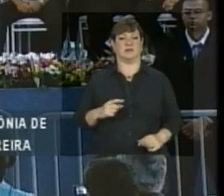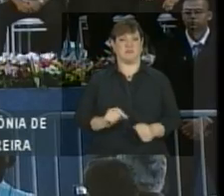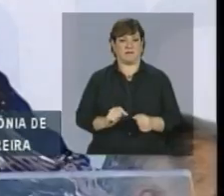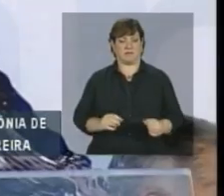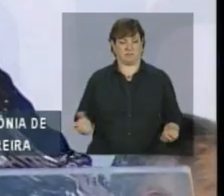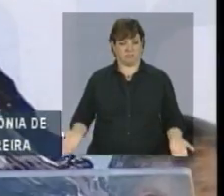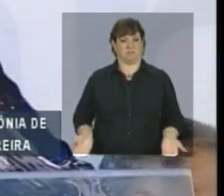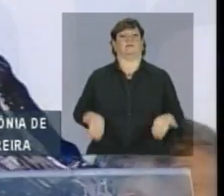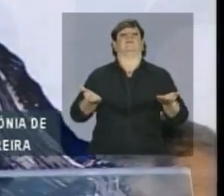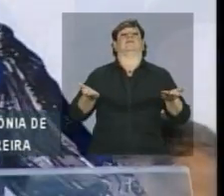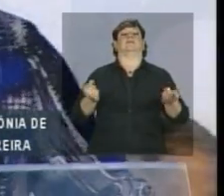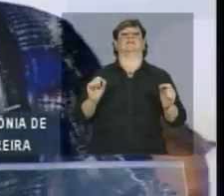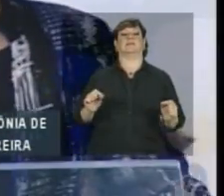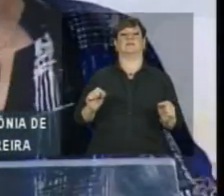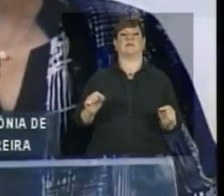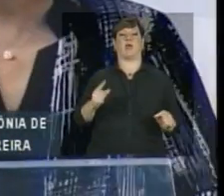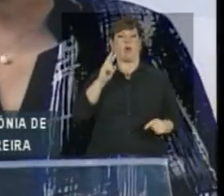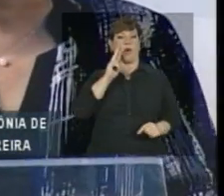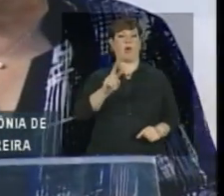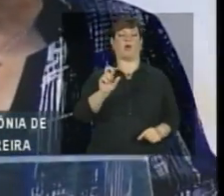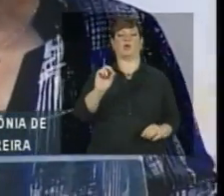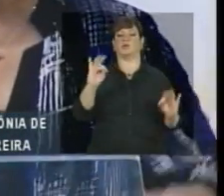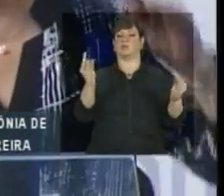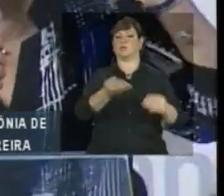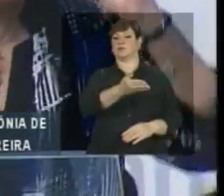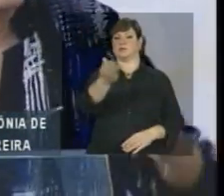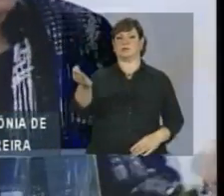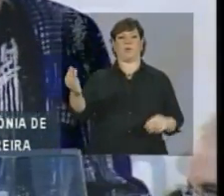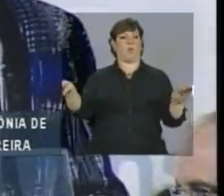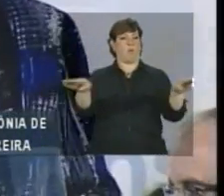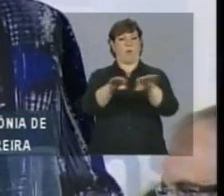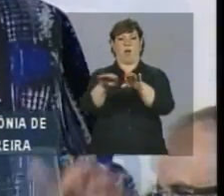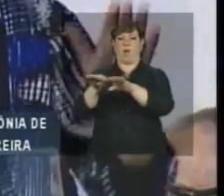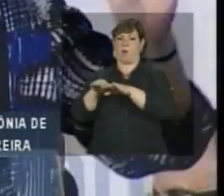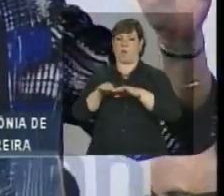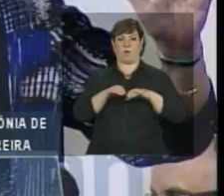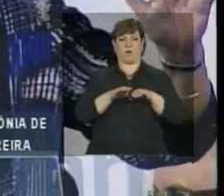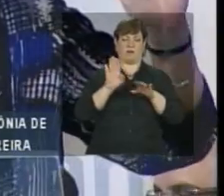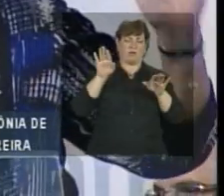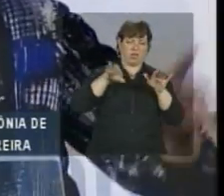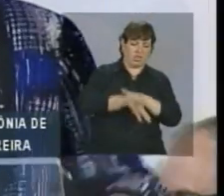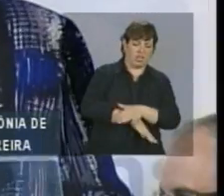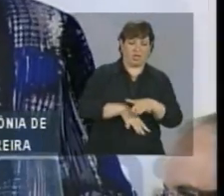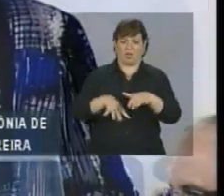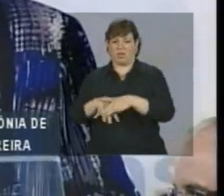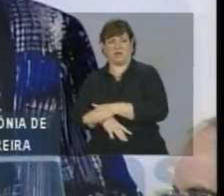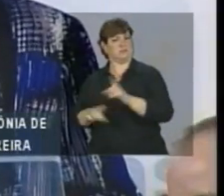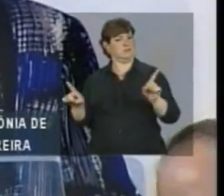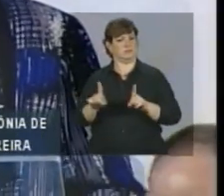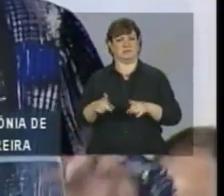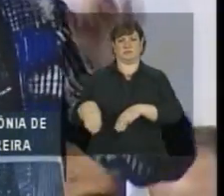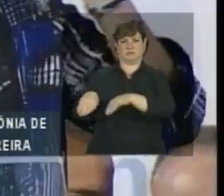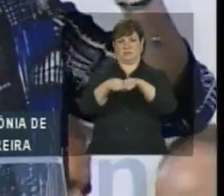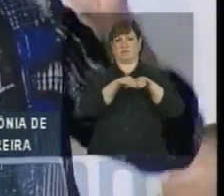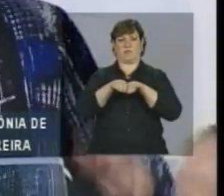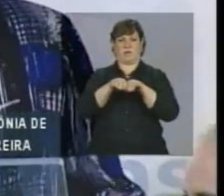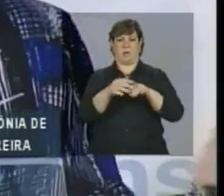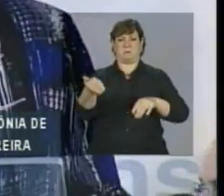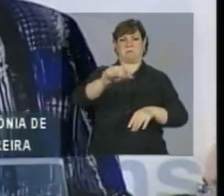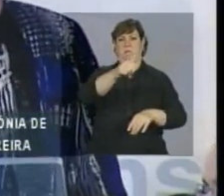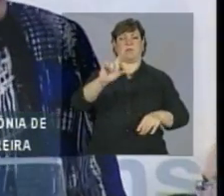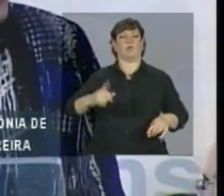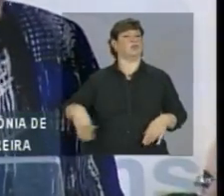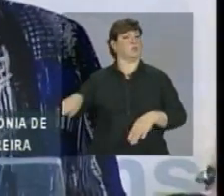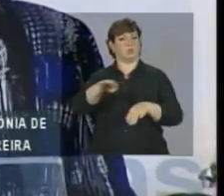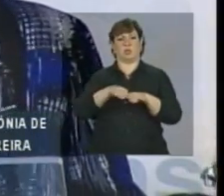que ergueu a cabeça e que olha todo mundo de igual para igual. Não somos nem melhor nem pior do que ninguém. Olhamos